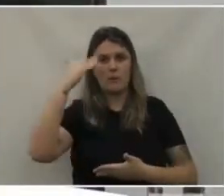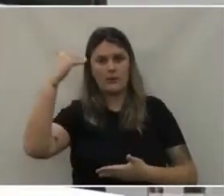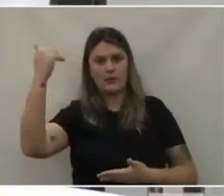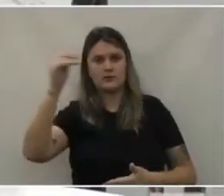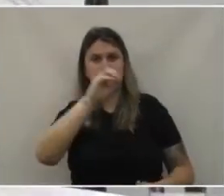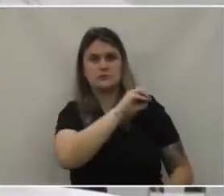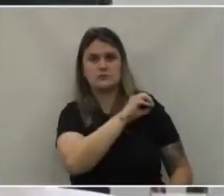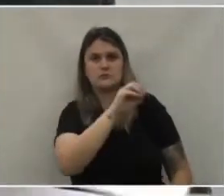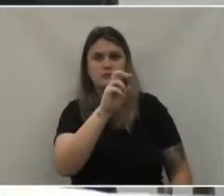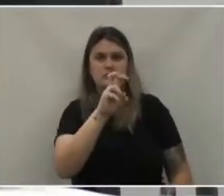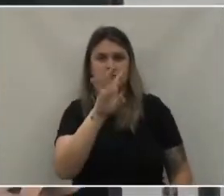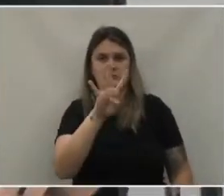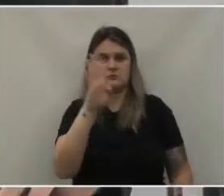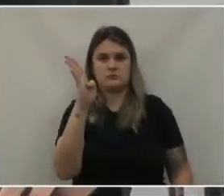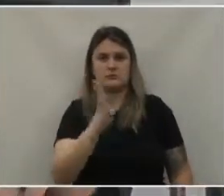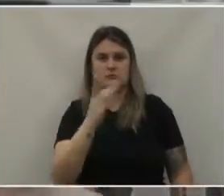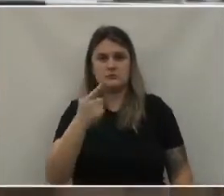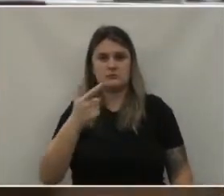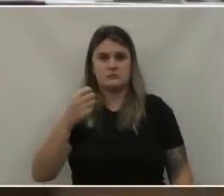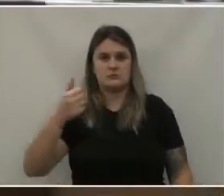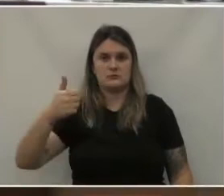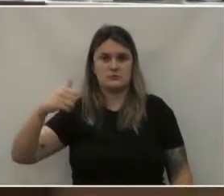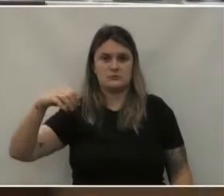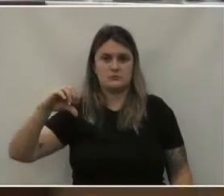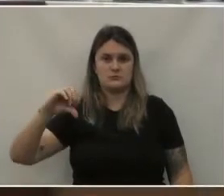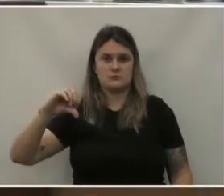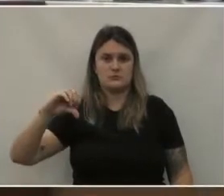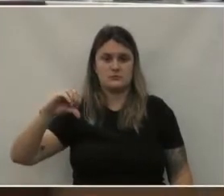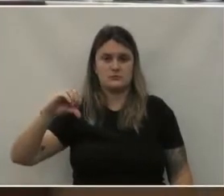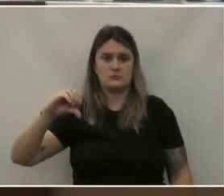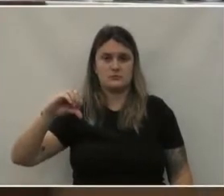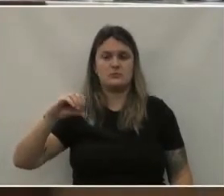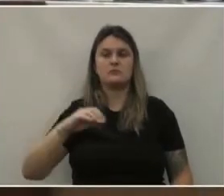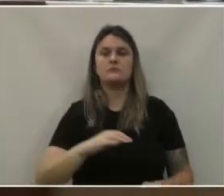número 54/2019.